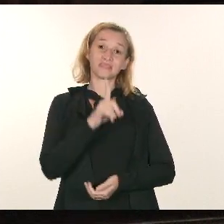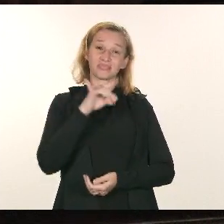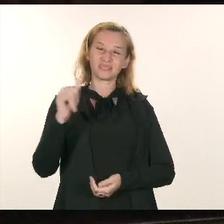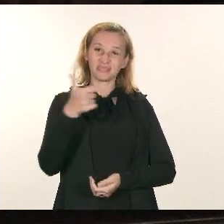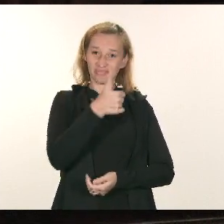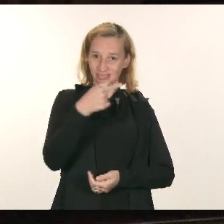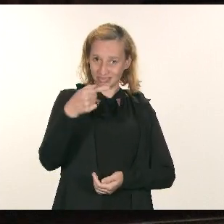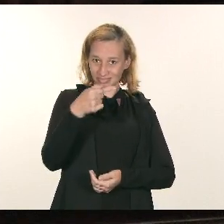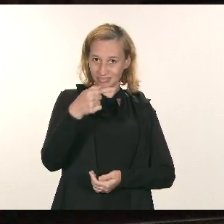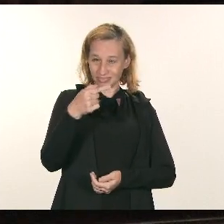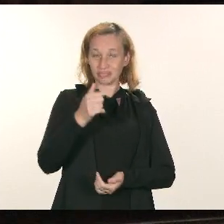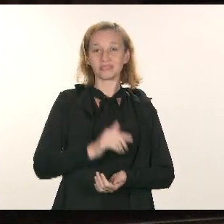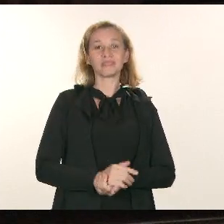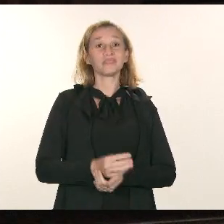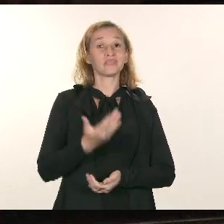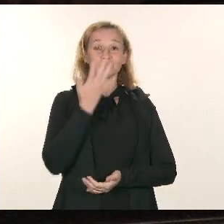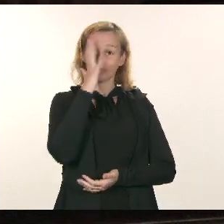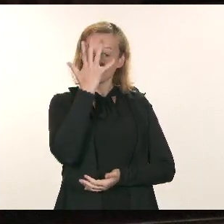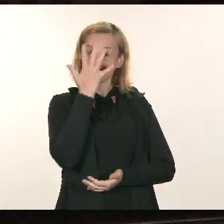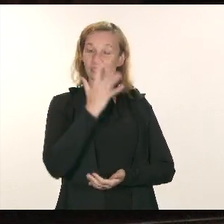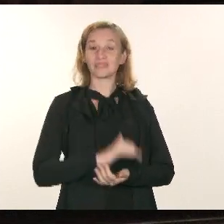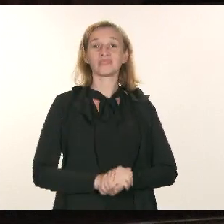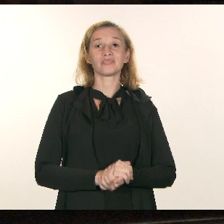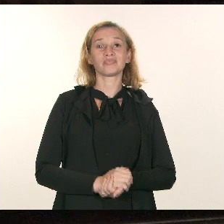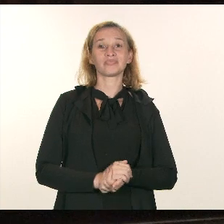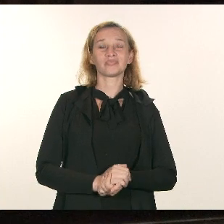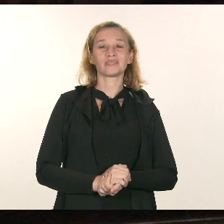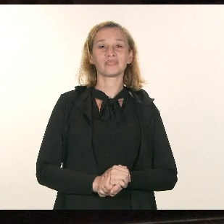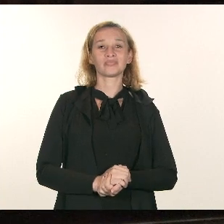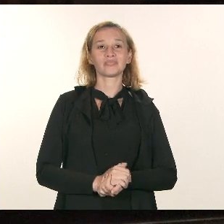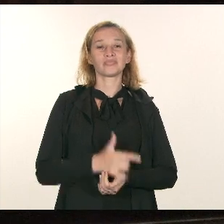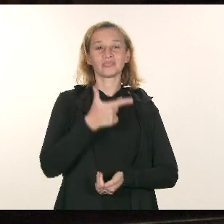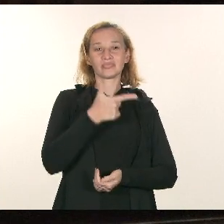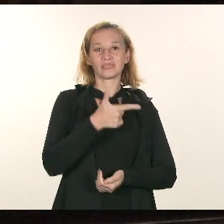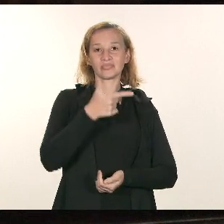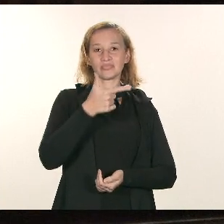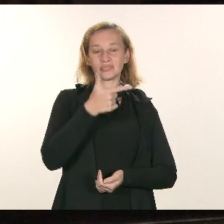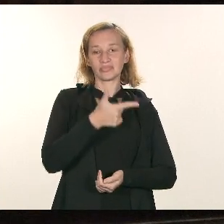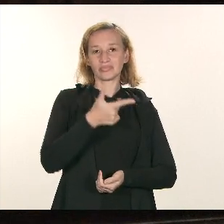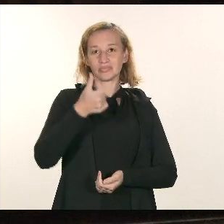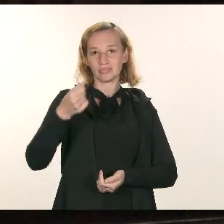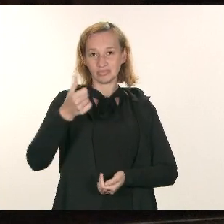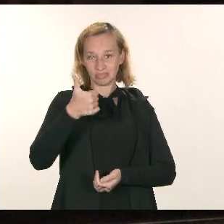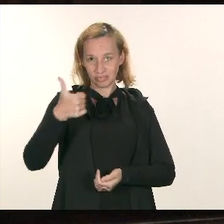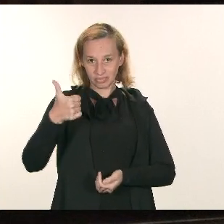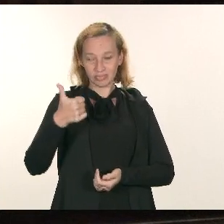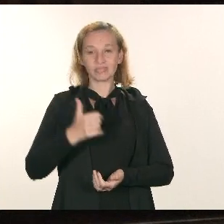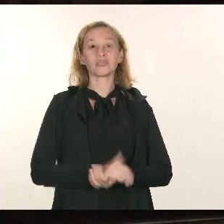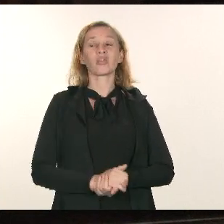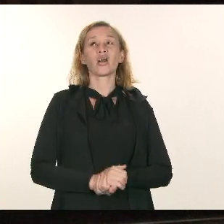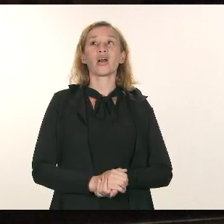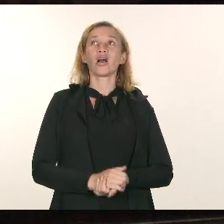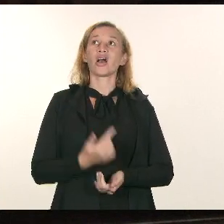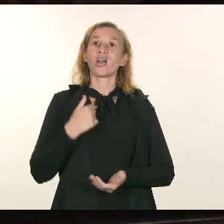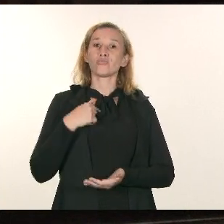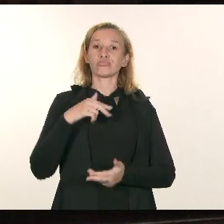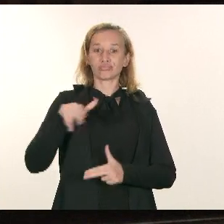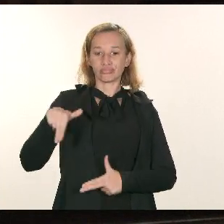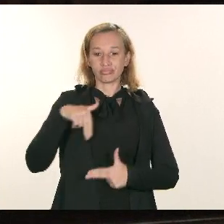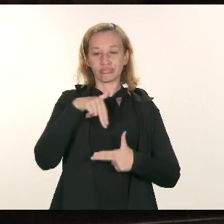dia 17 de fevereiro de 2021, eu me